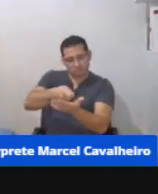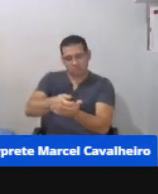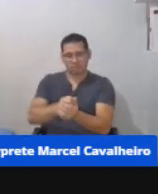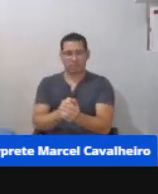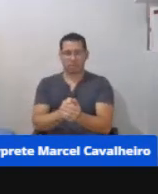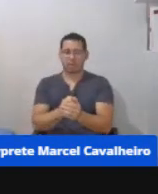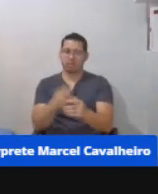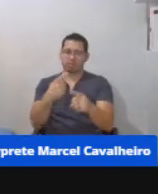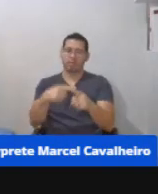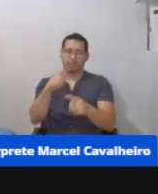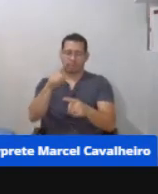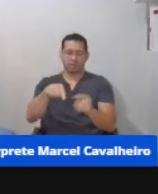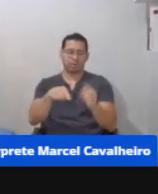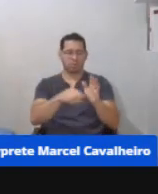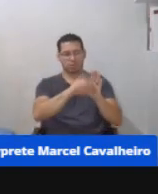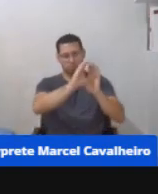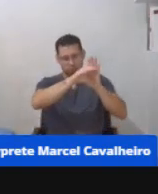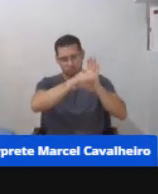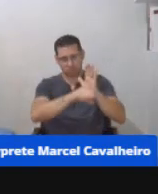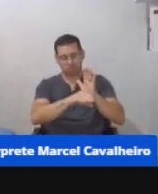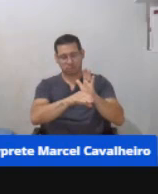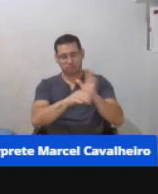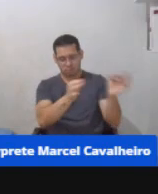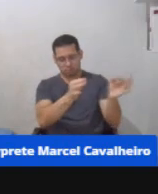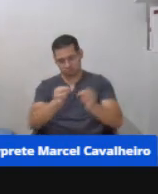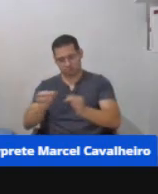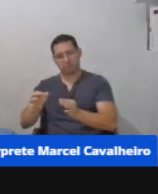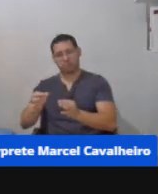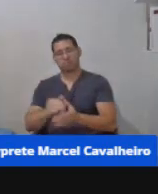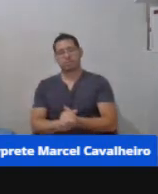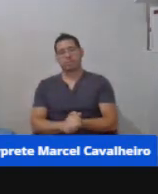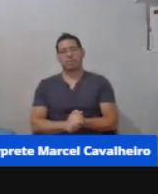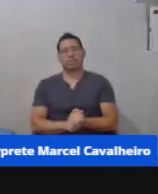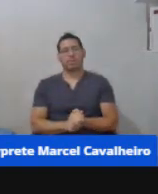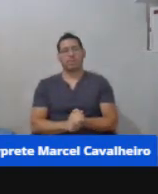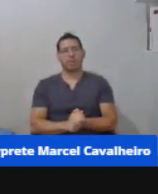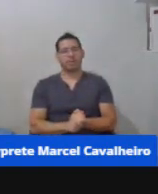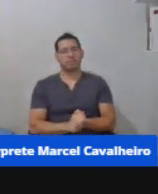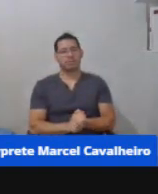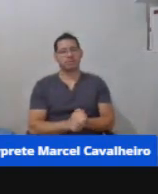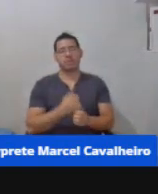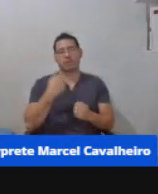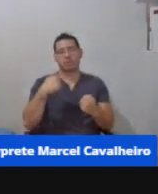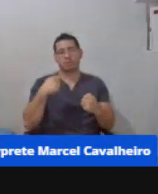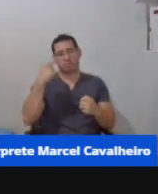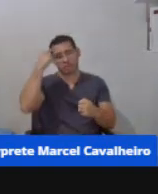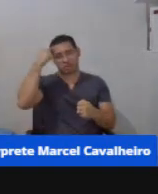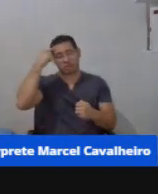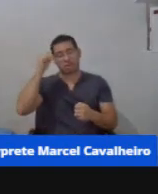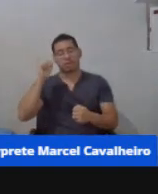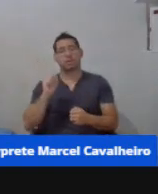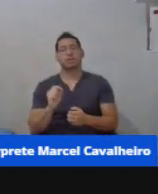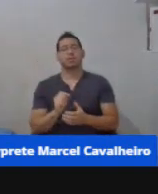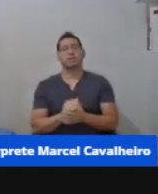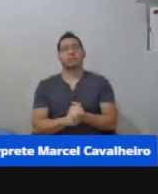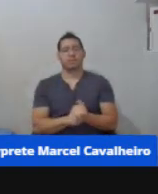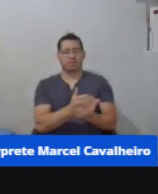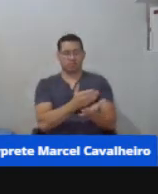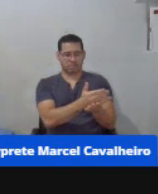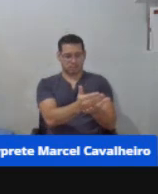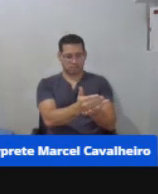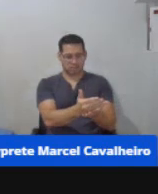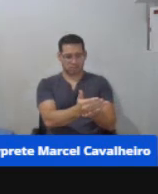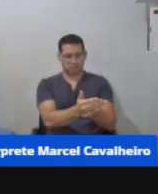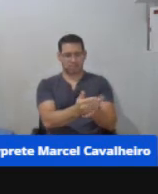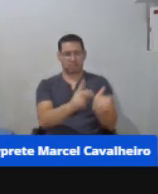como este que construímos, pensemos que a partir do